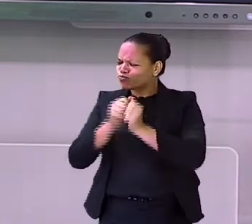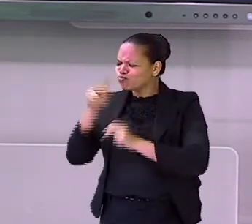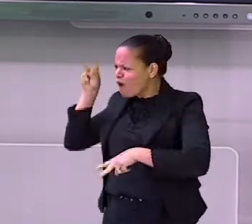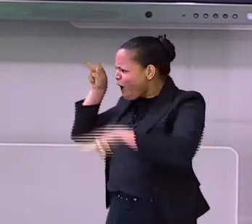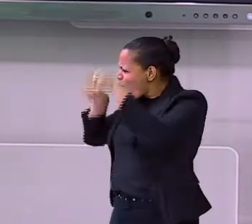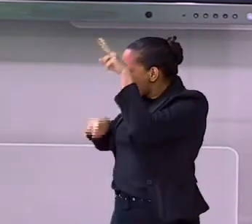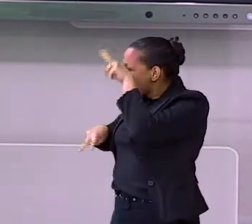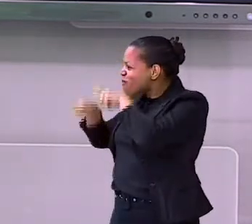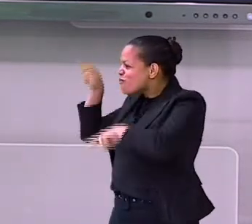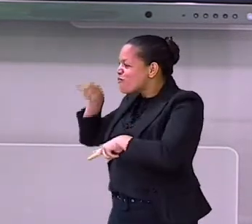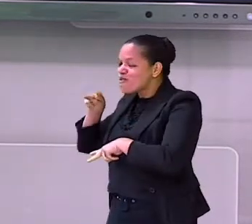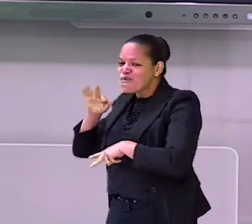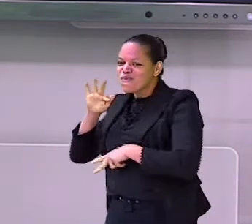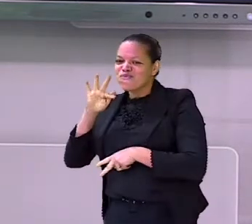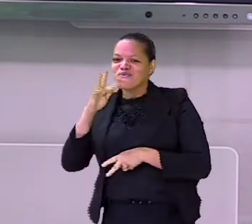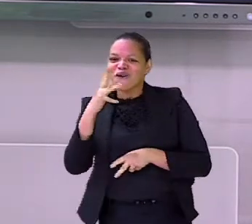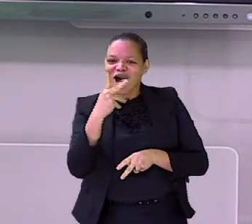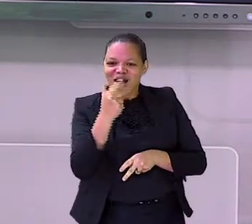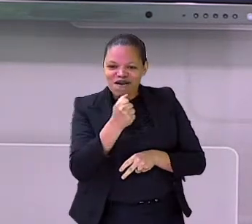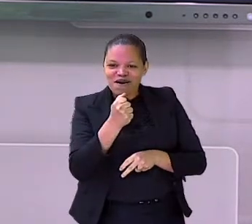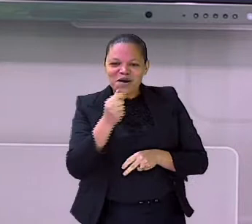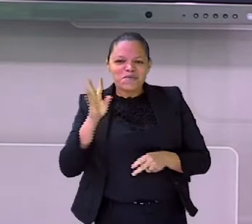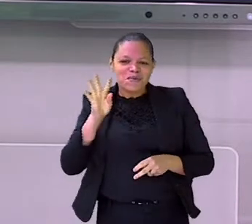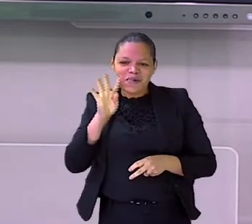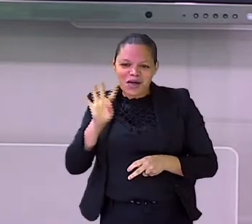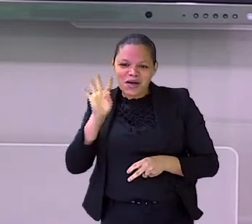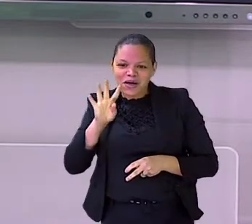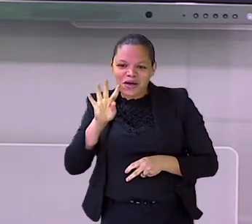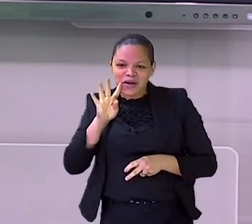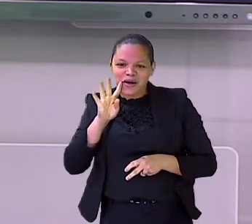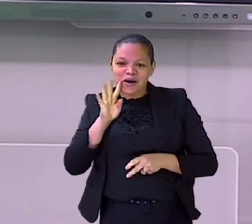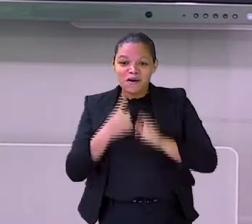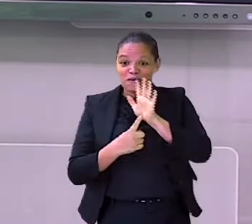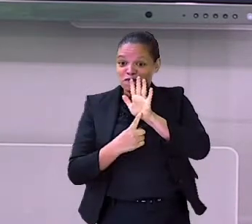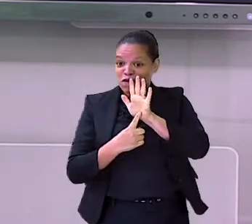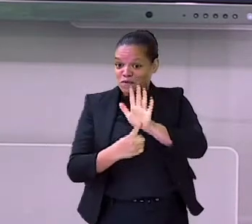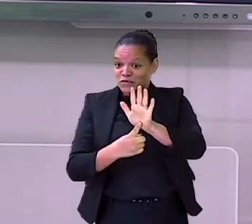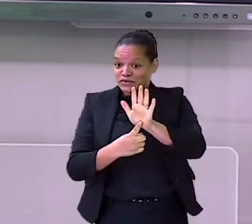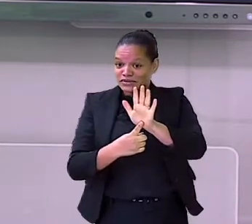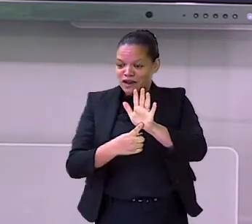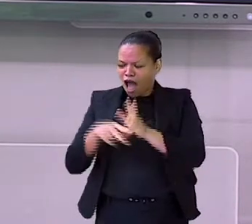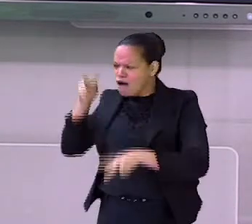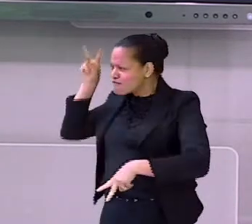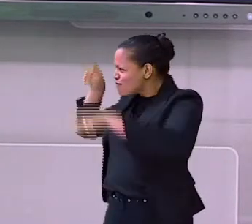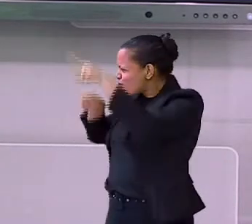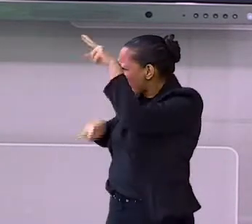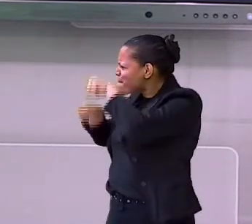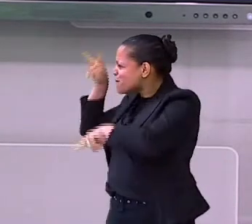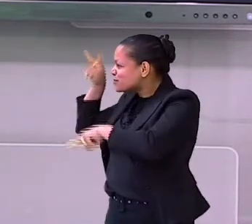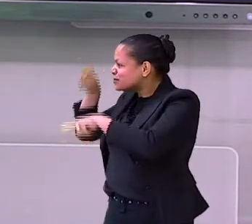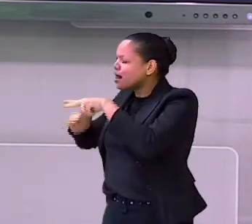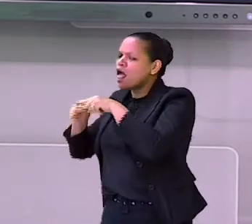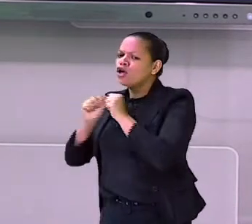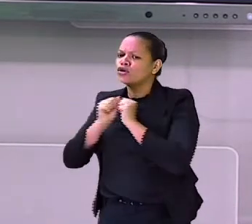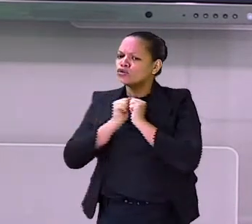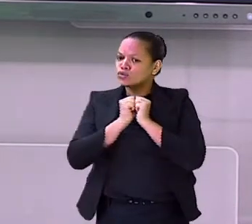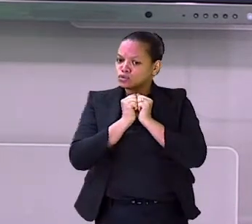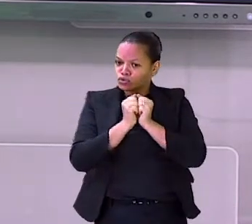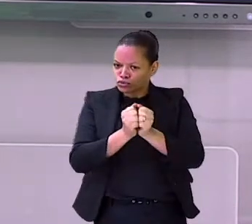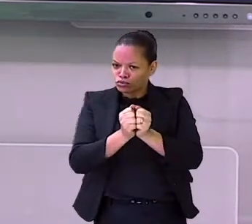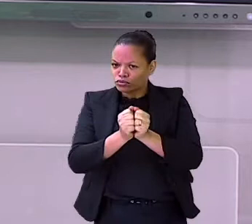uma fábula que eu trouxe aqui para vocês. Vamos ler juntos, respeitando os sinais